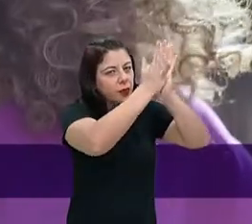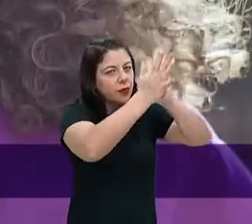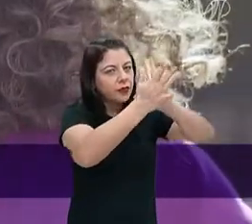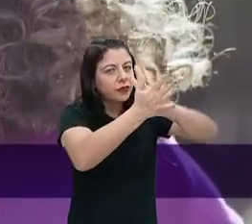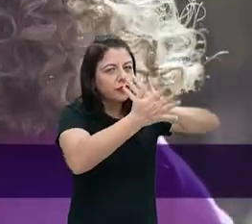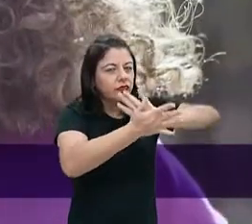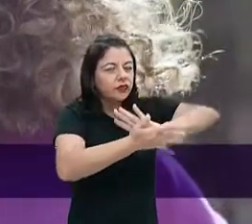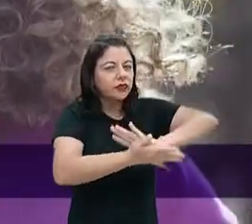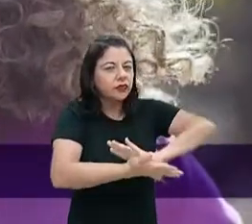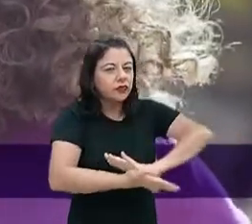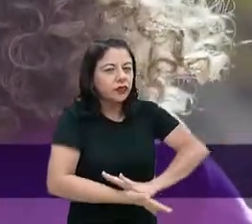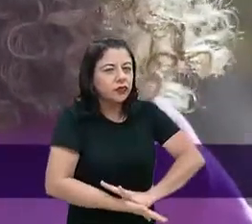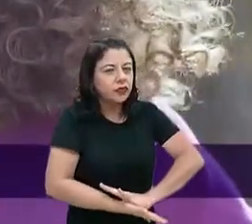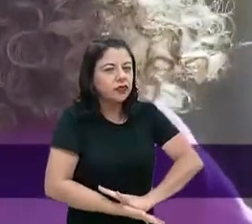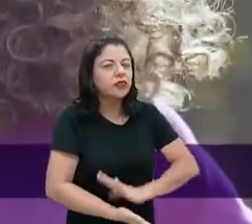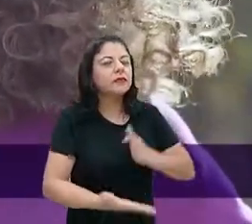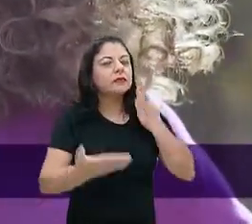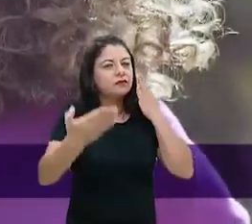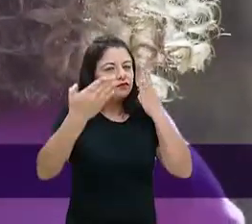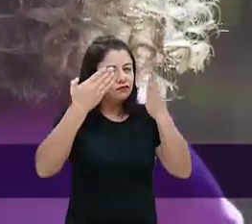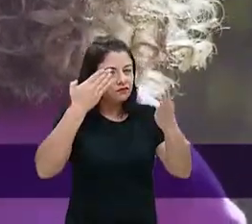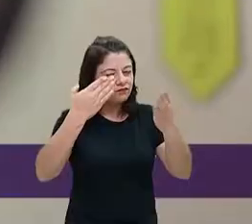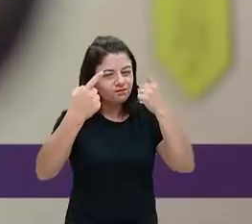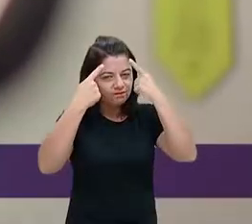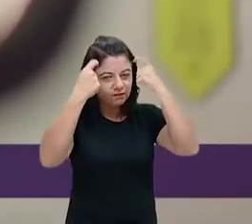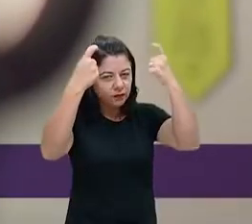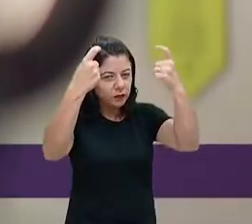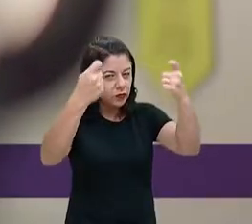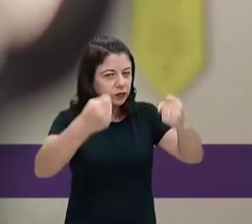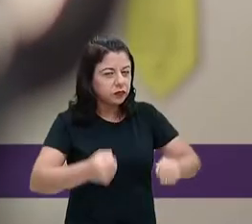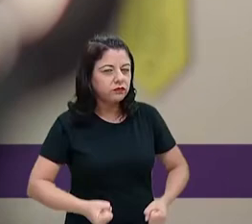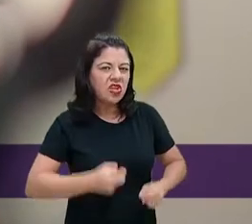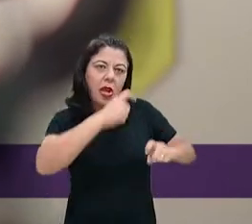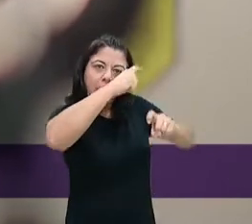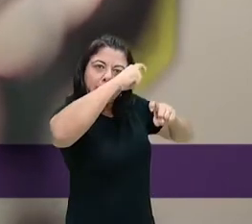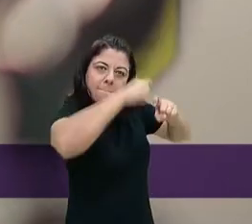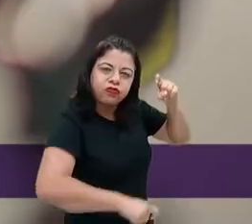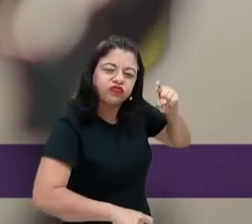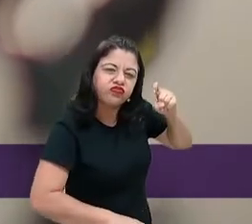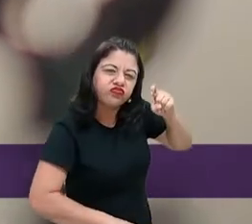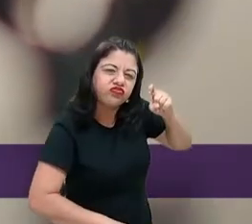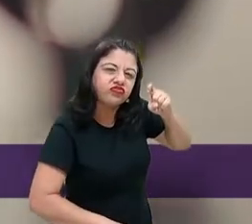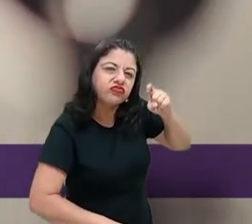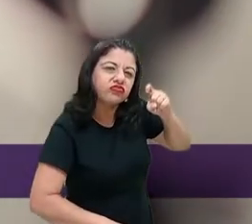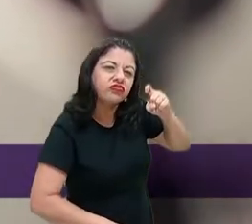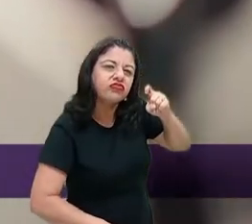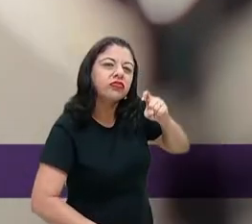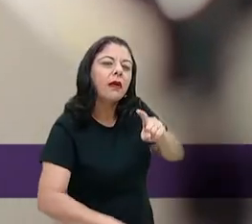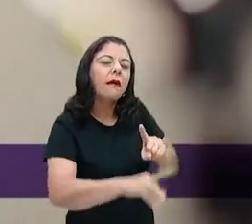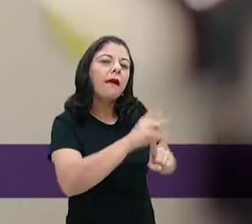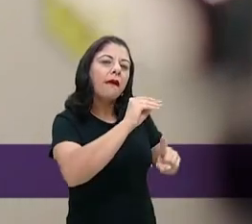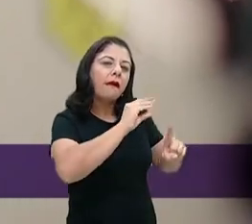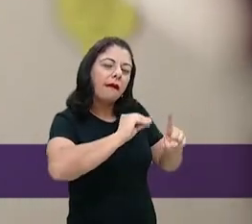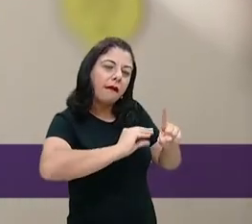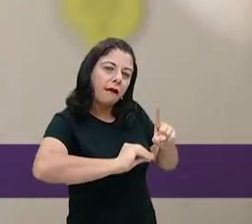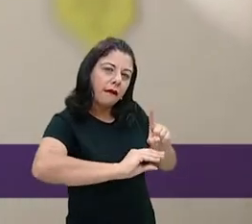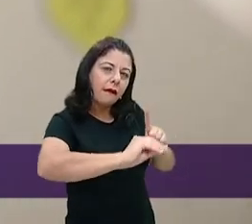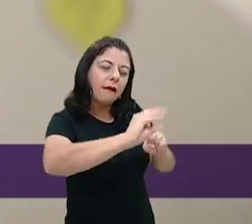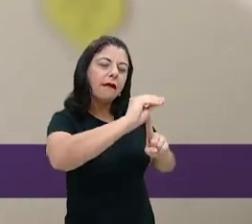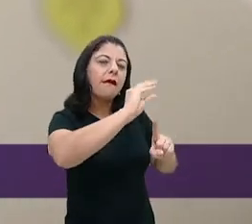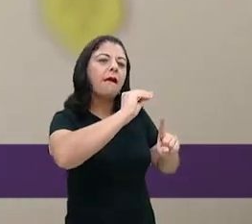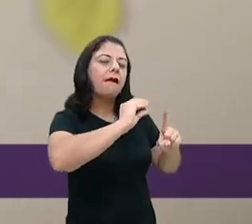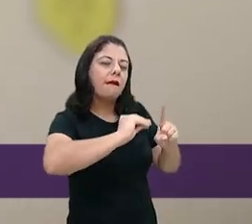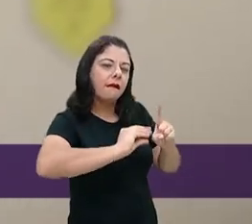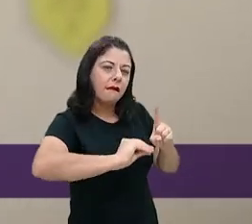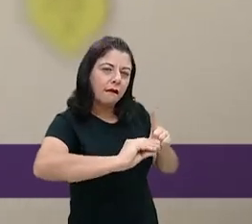ele te humilha, isso é violência psicológica. Se ele force sexo contra a sua vontade, você está sendo vítima